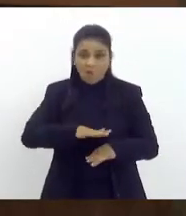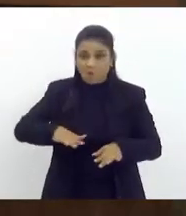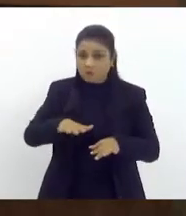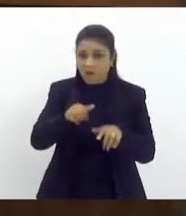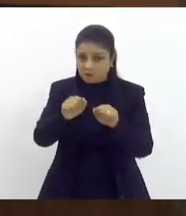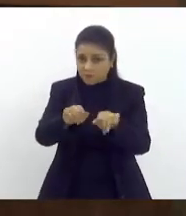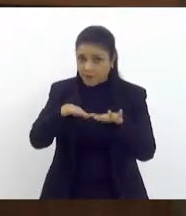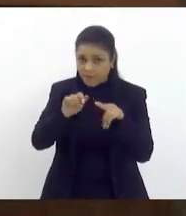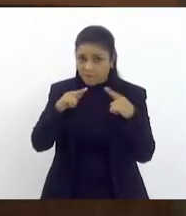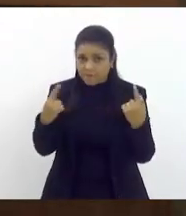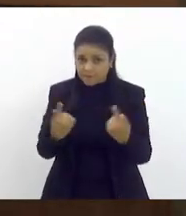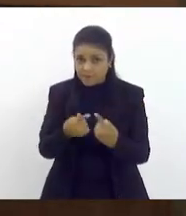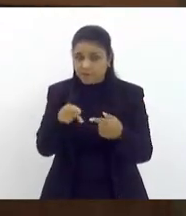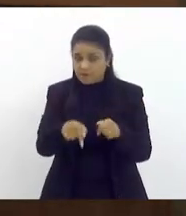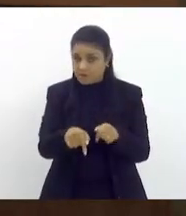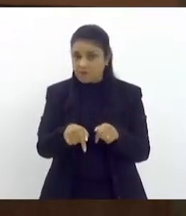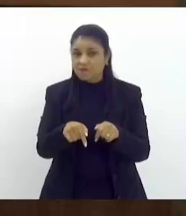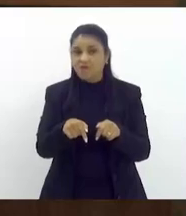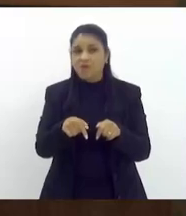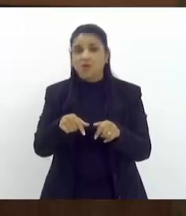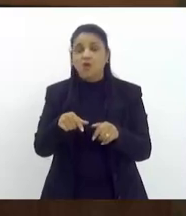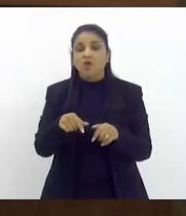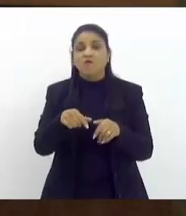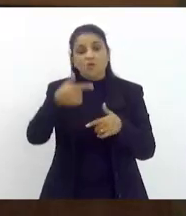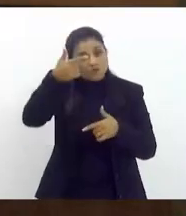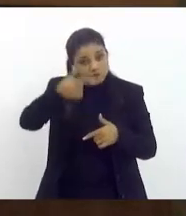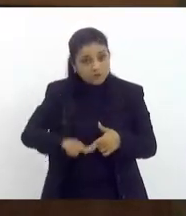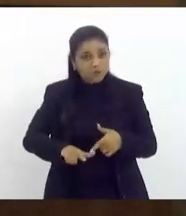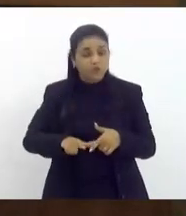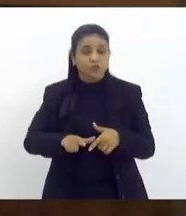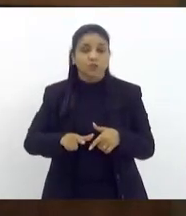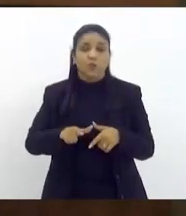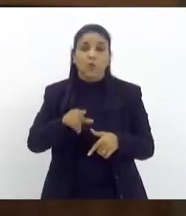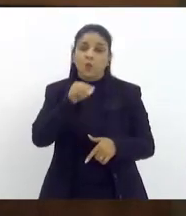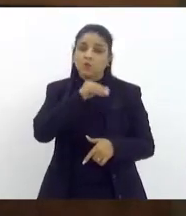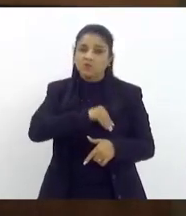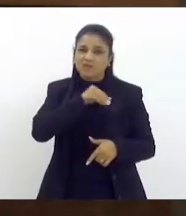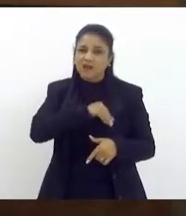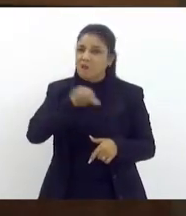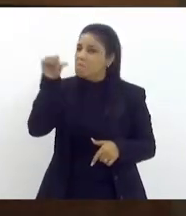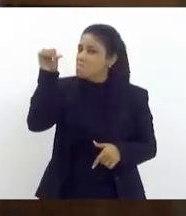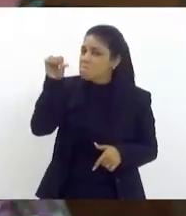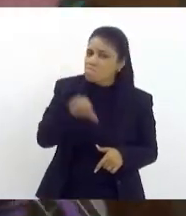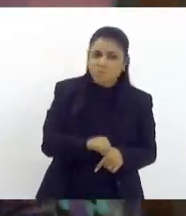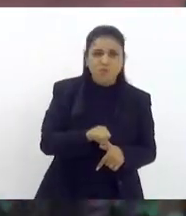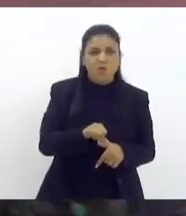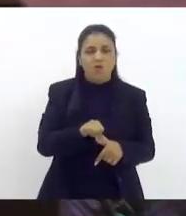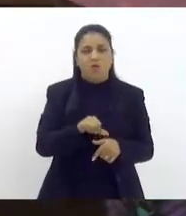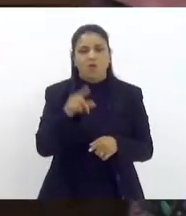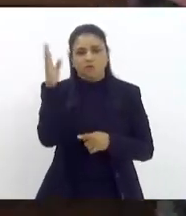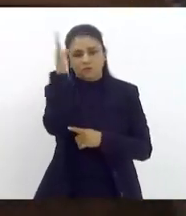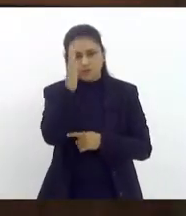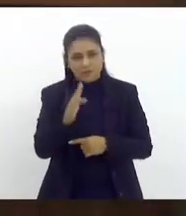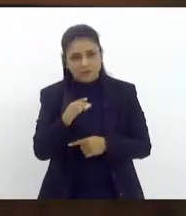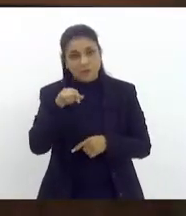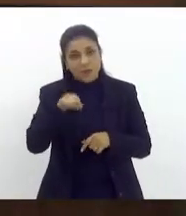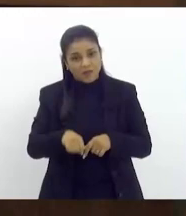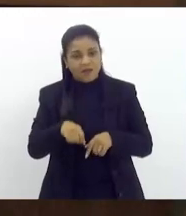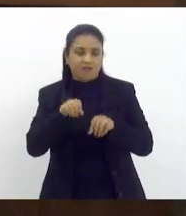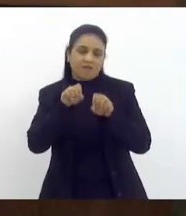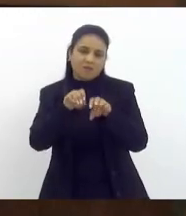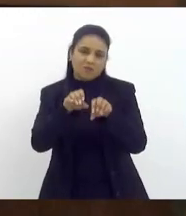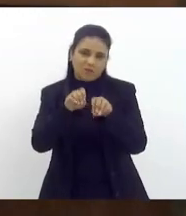que ganhou o pior eu vou repetir o pior salário do país da educação é aqui do Rio de Janeiro